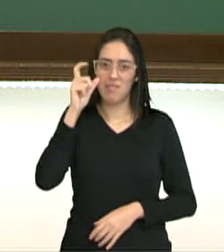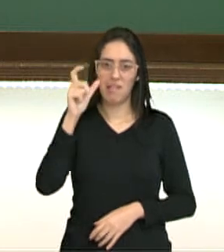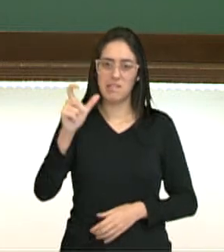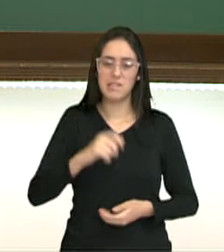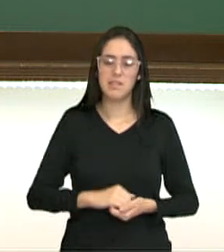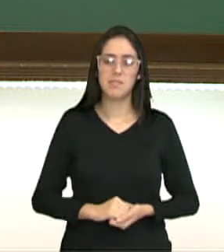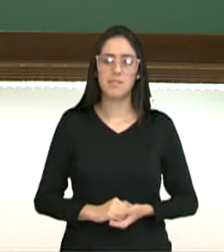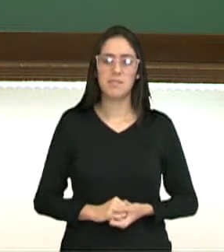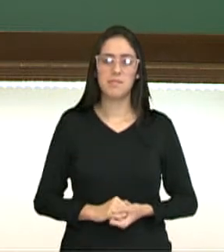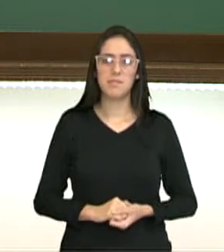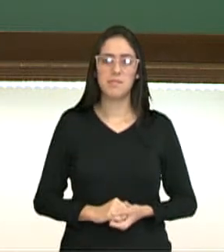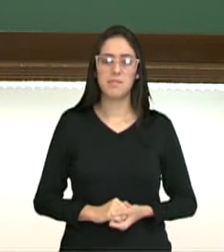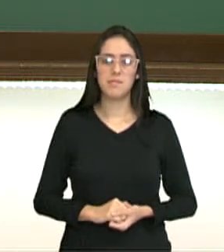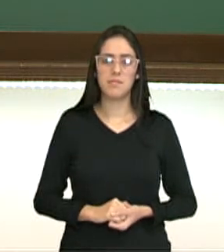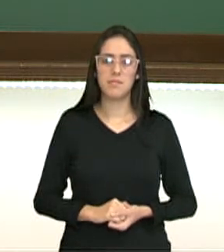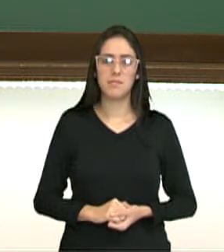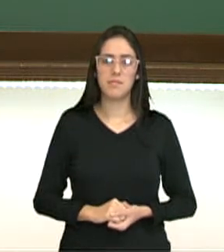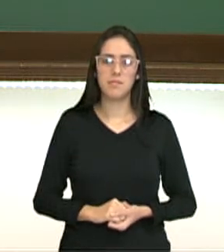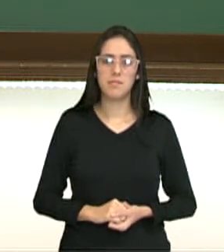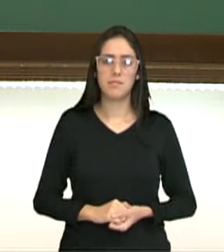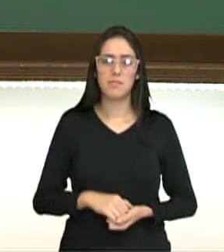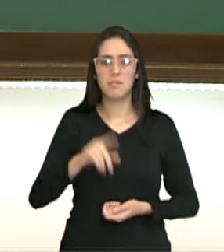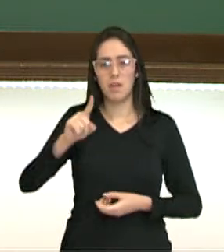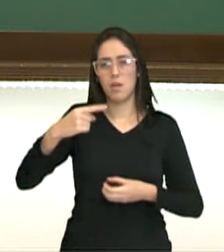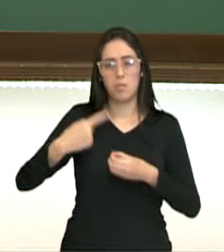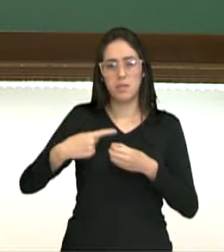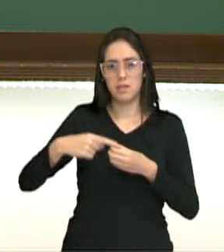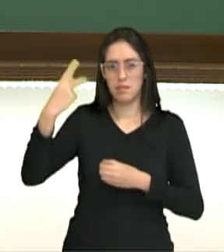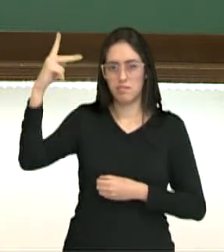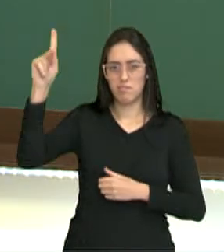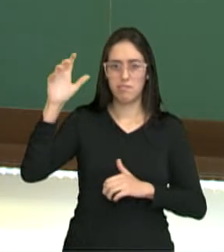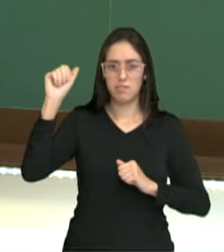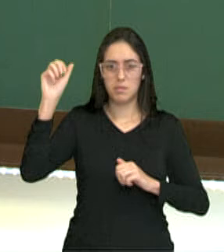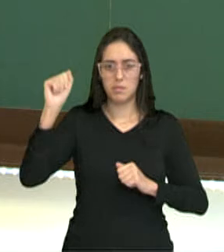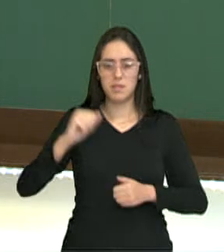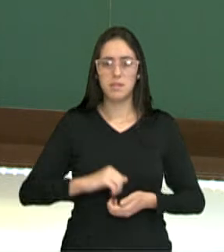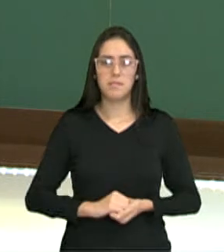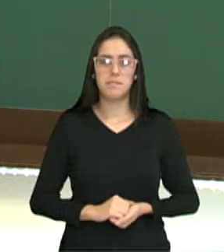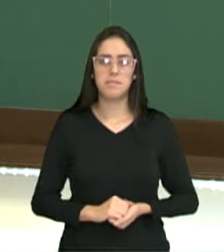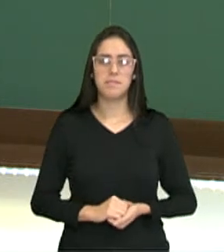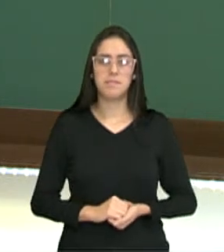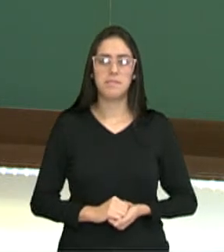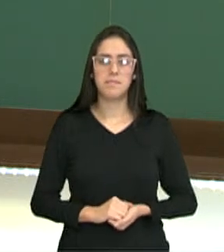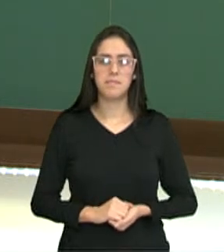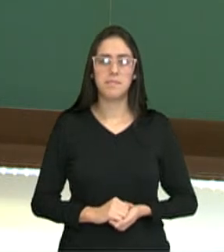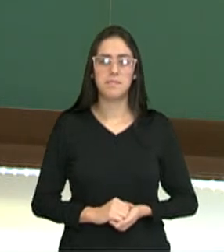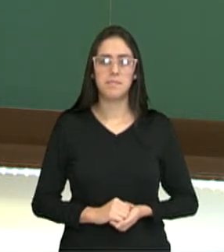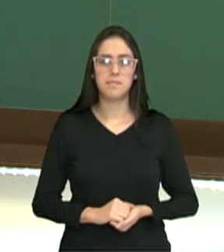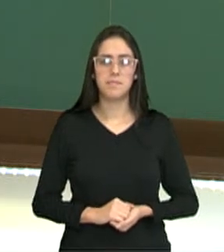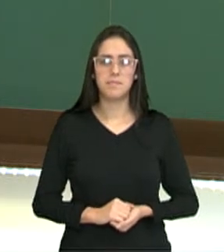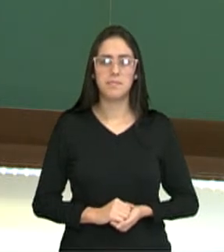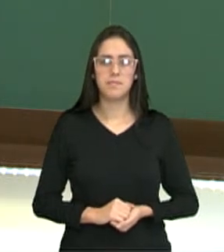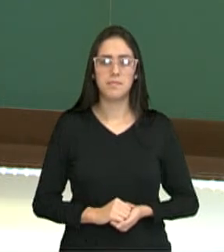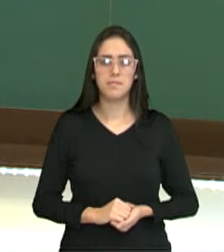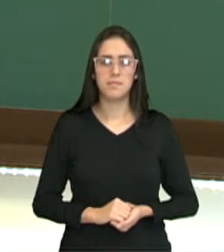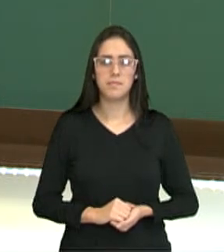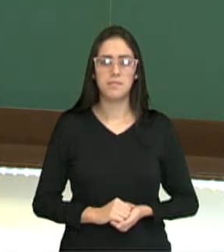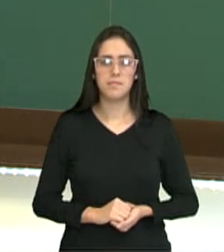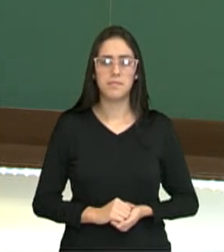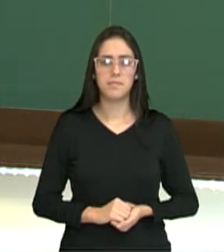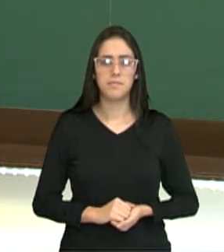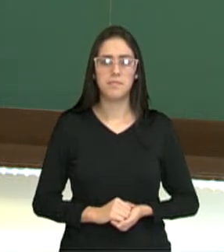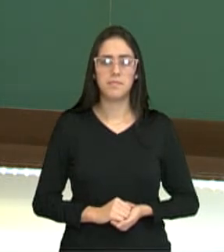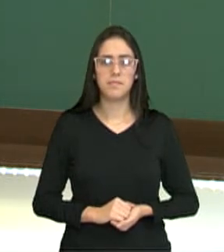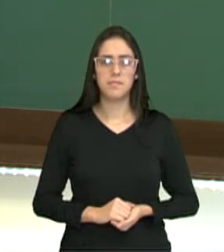em Pamplona, que daí é uma cidade lá da Espanha, né? Alquilo piso de 85 metros,